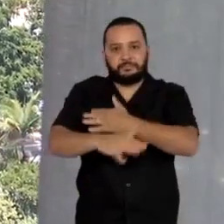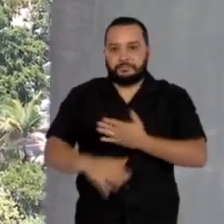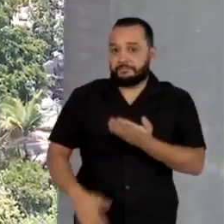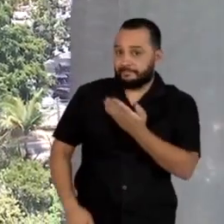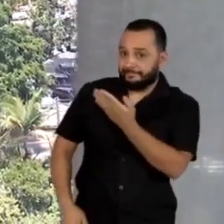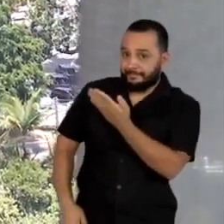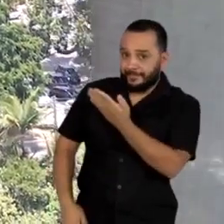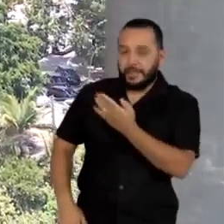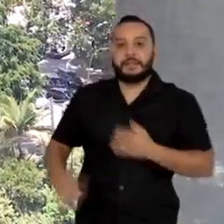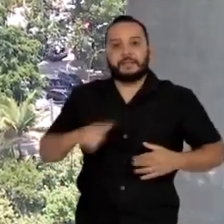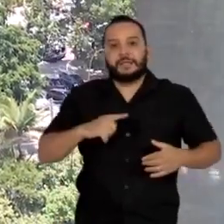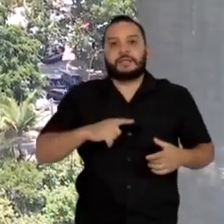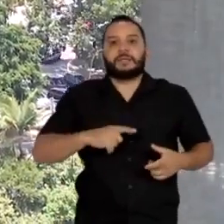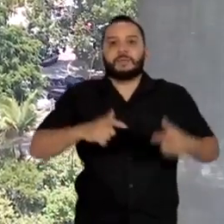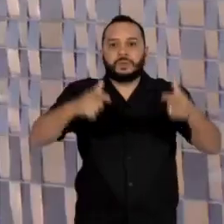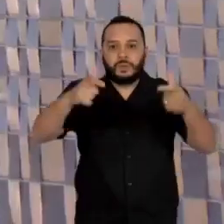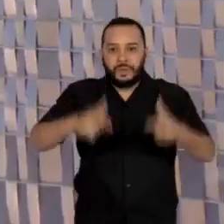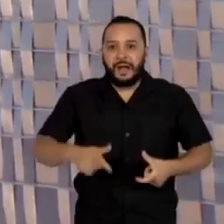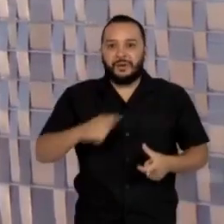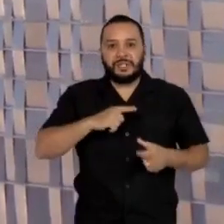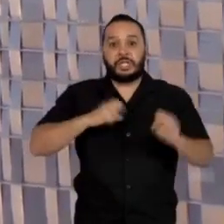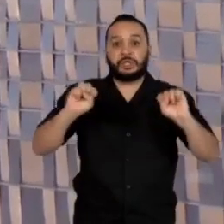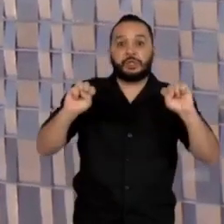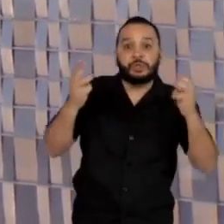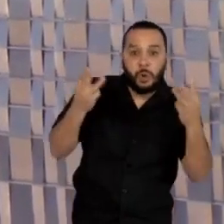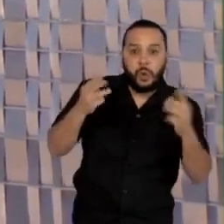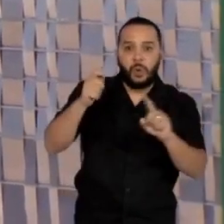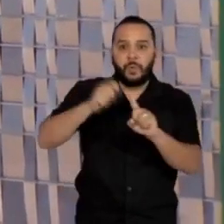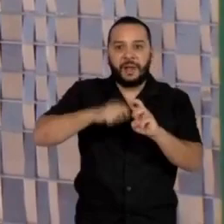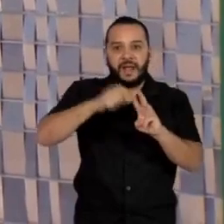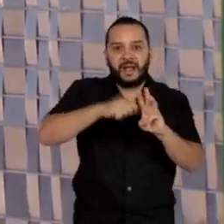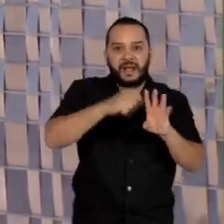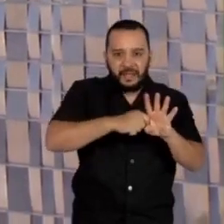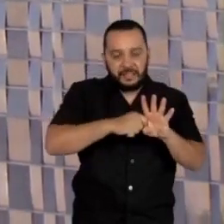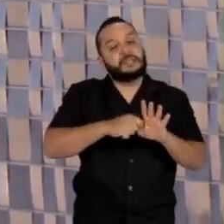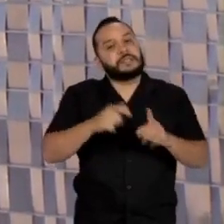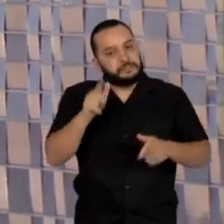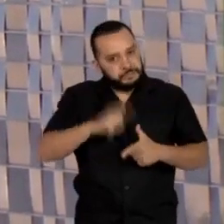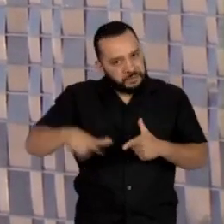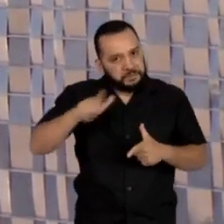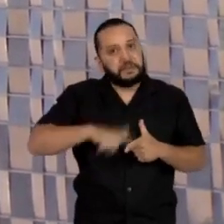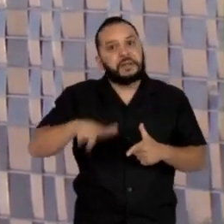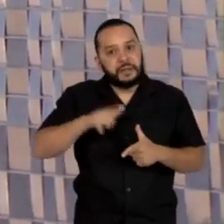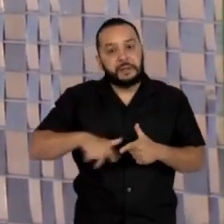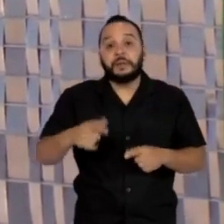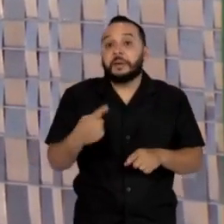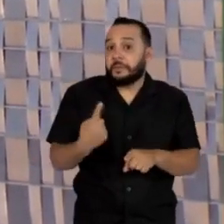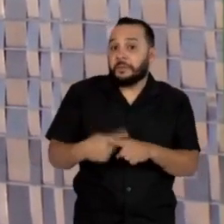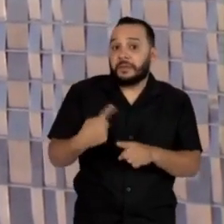Ser vizinha de um local onde é realizado ao menos um show por mês é sinônimo de problemas antes